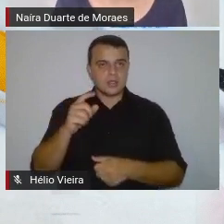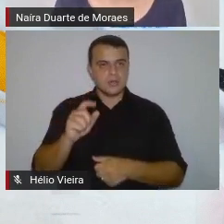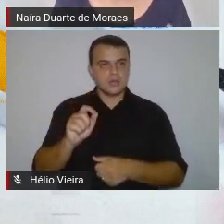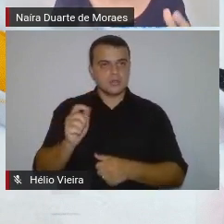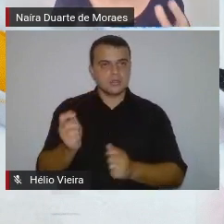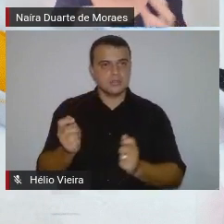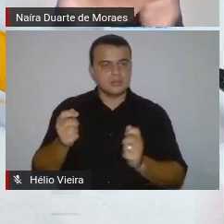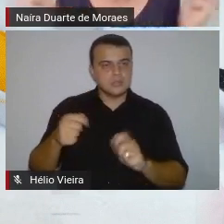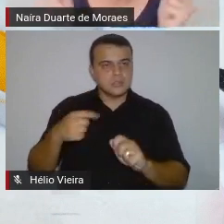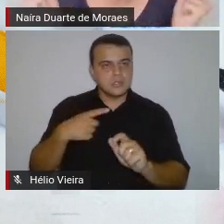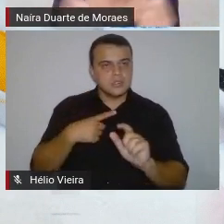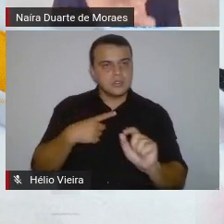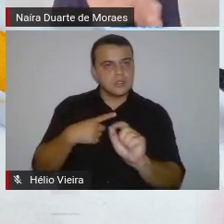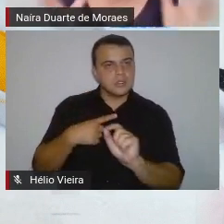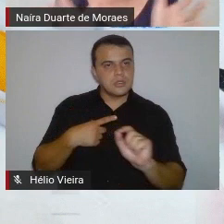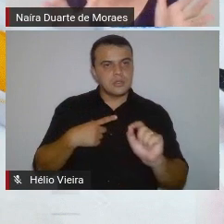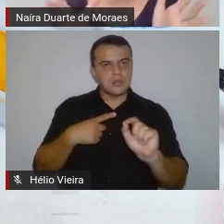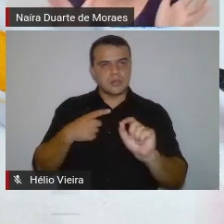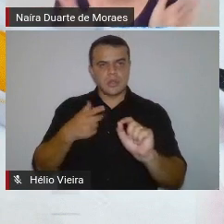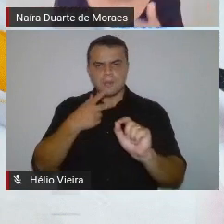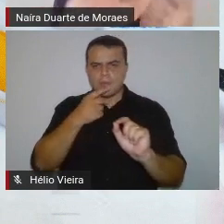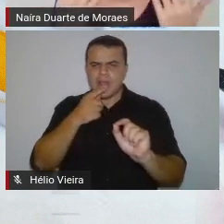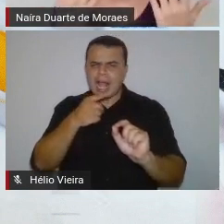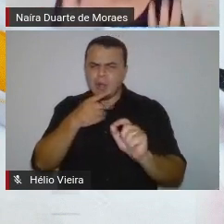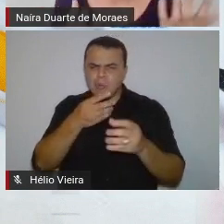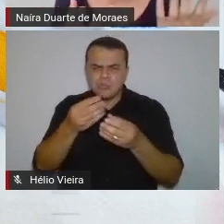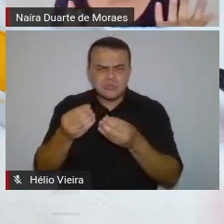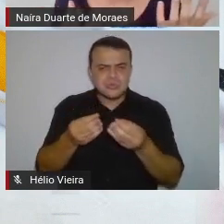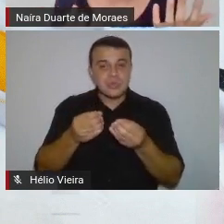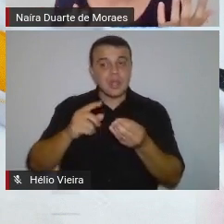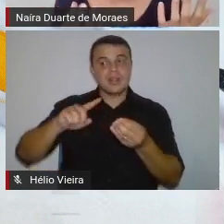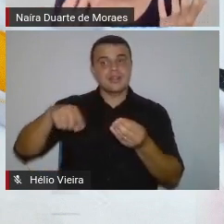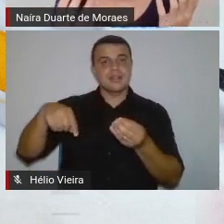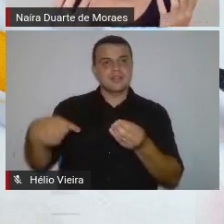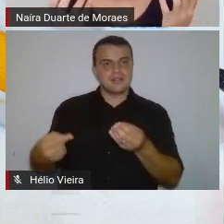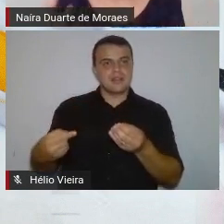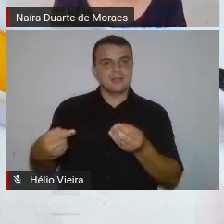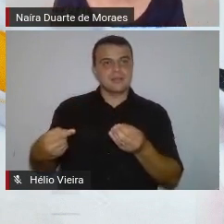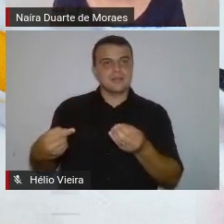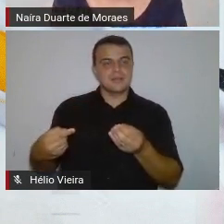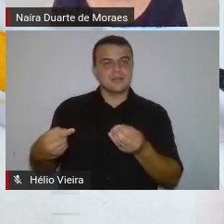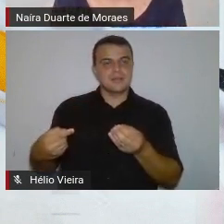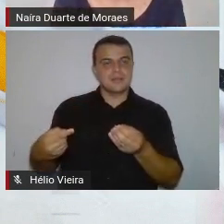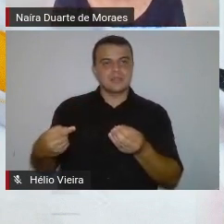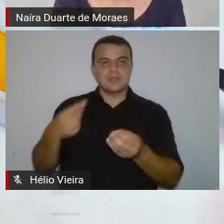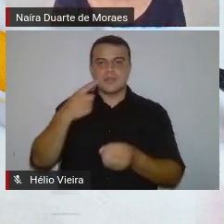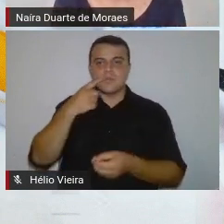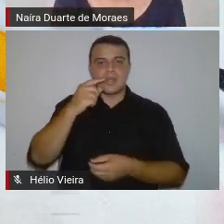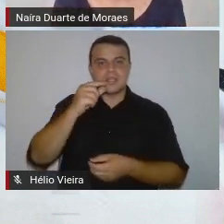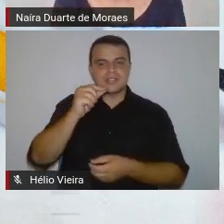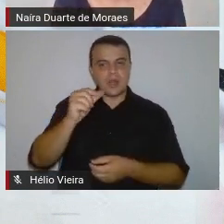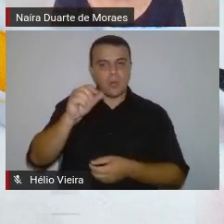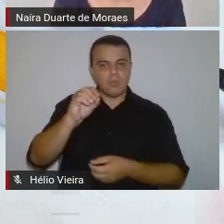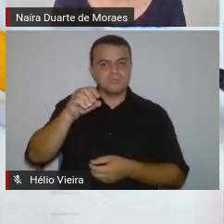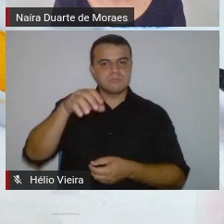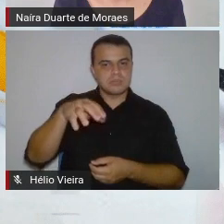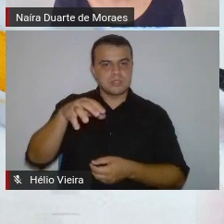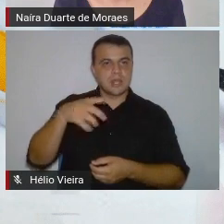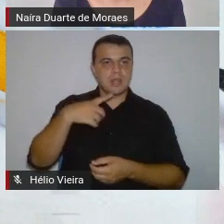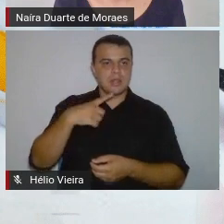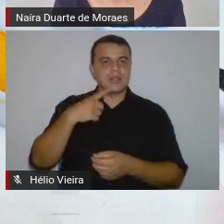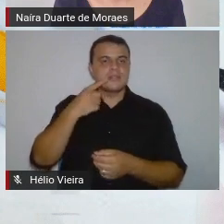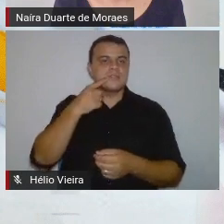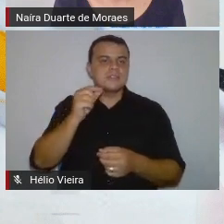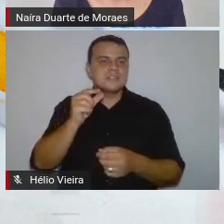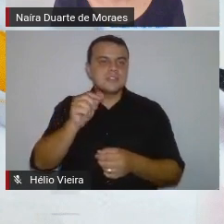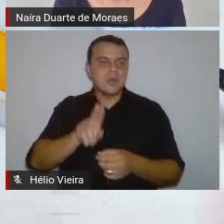justamente a gente ter um meio muito aquoso com bastante água, para depois a gente colocar esse sal. Esse sal, gente, a gente tem que colocar